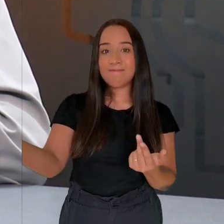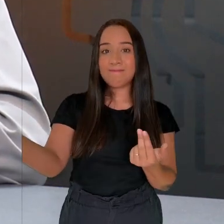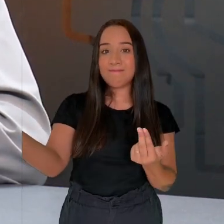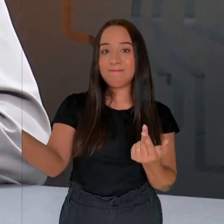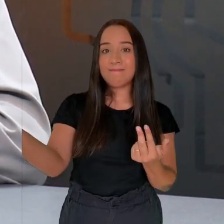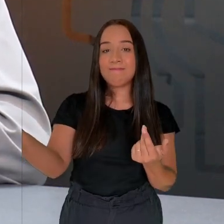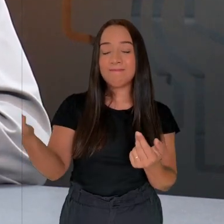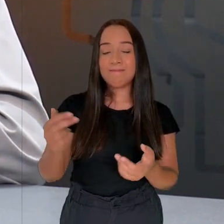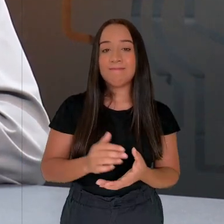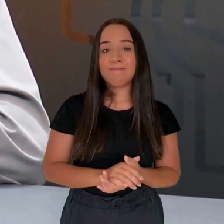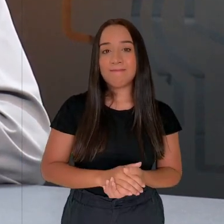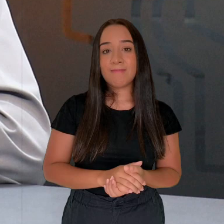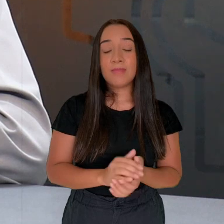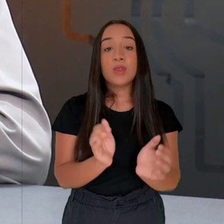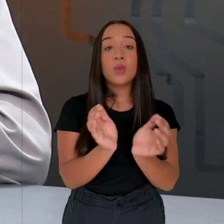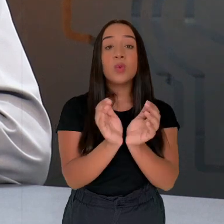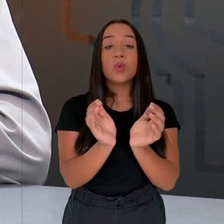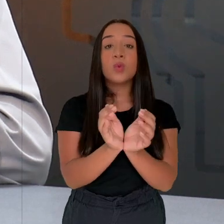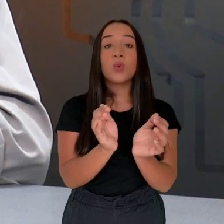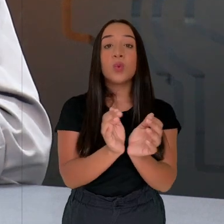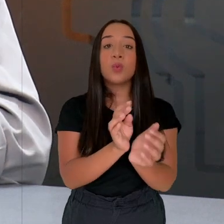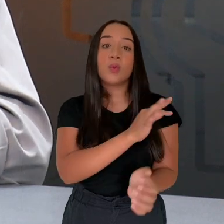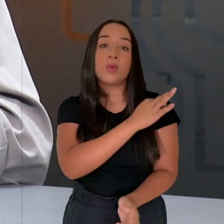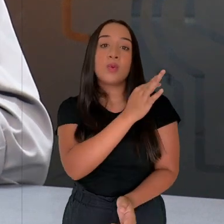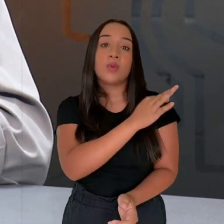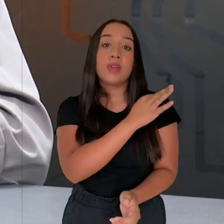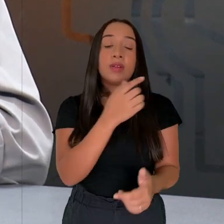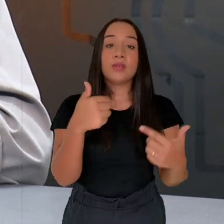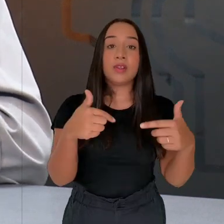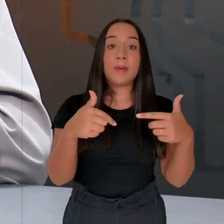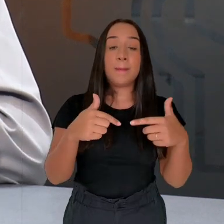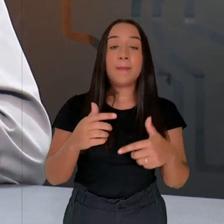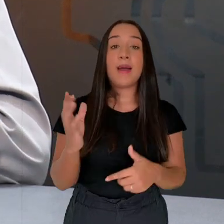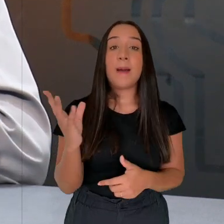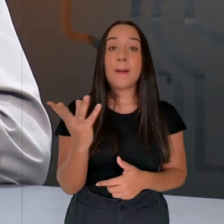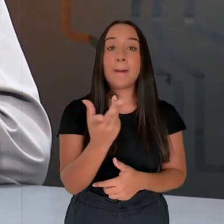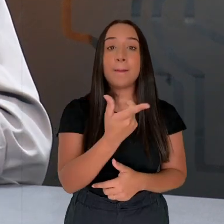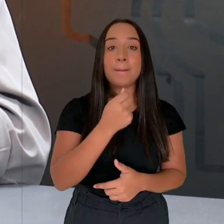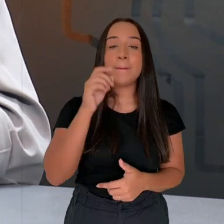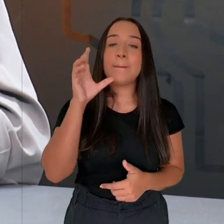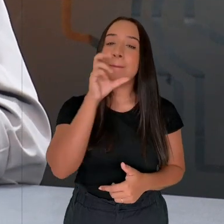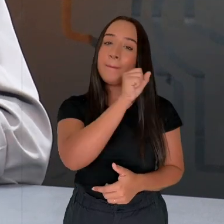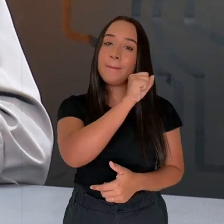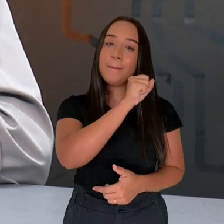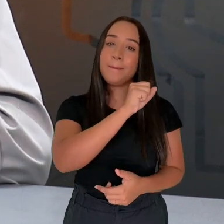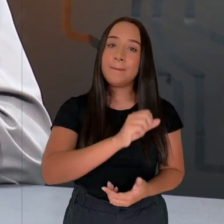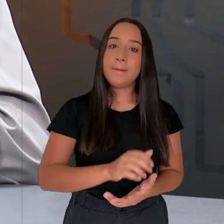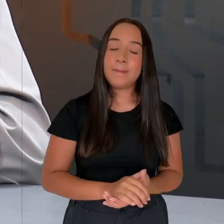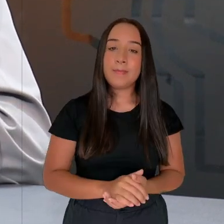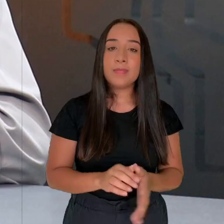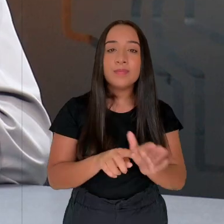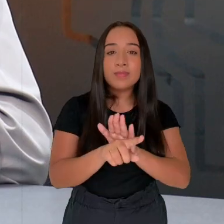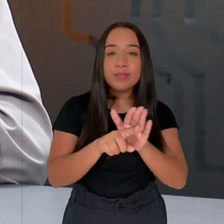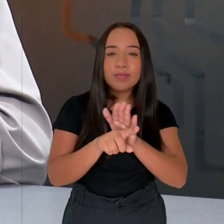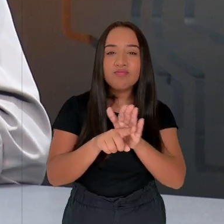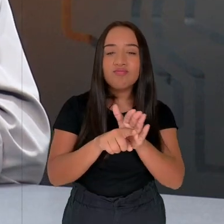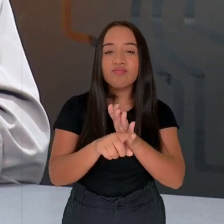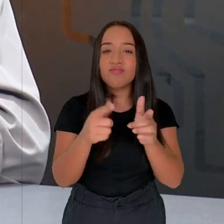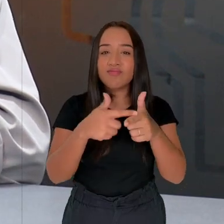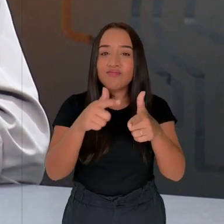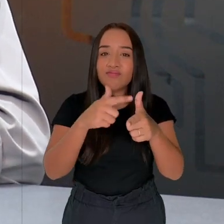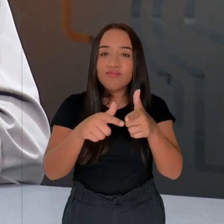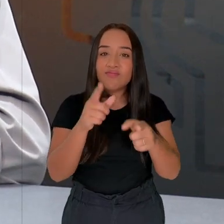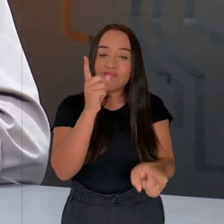não expor a placa, estressar a placa mais do que o necessário. Por quê?